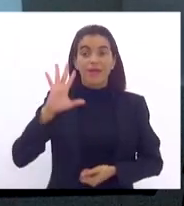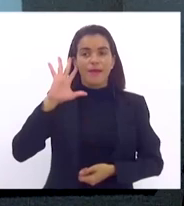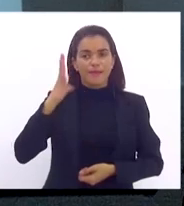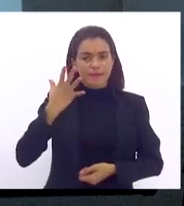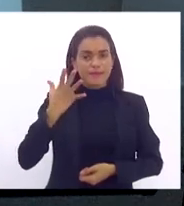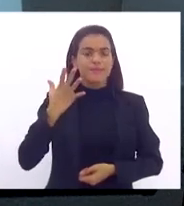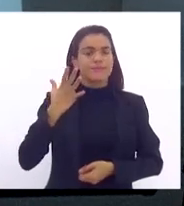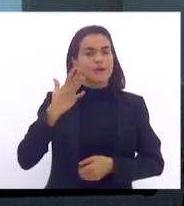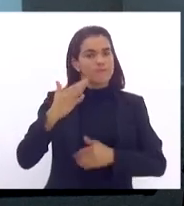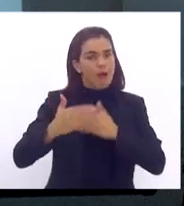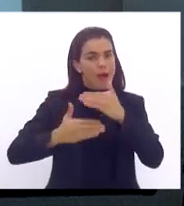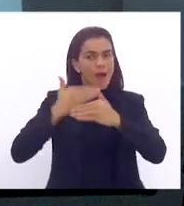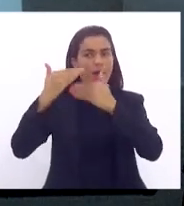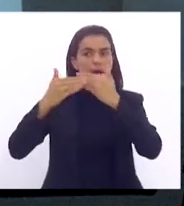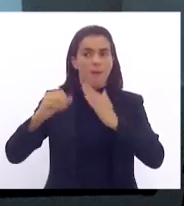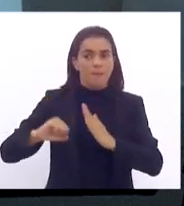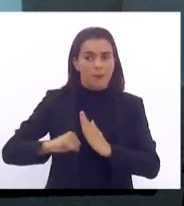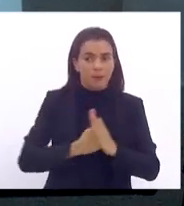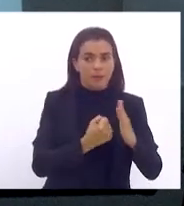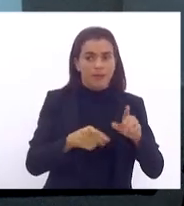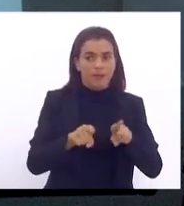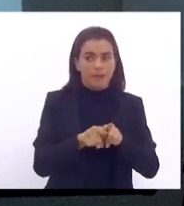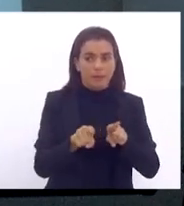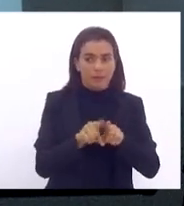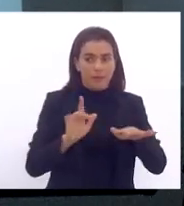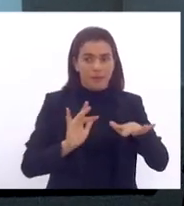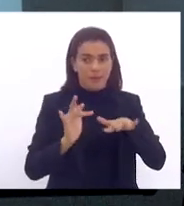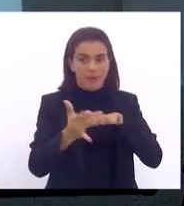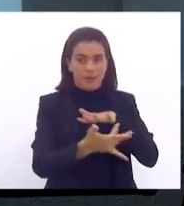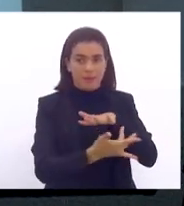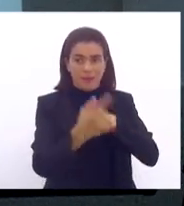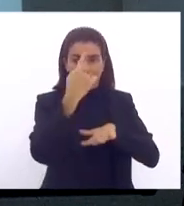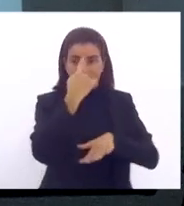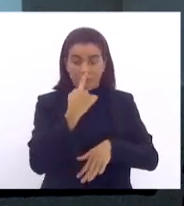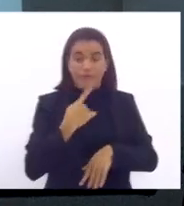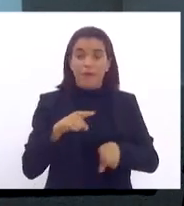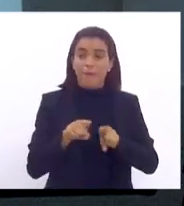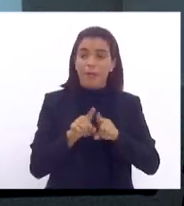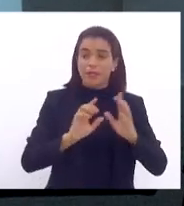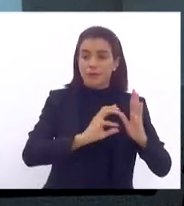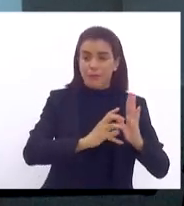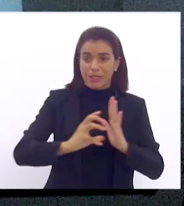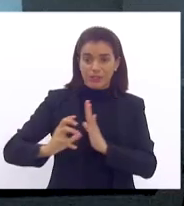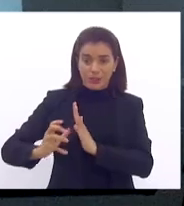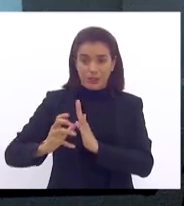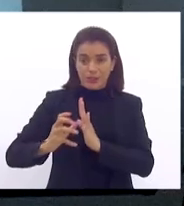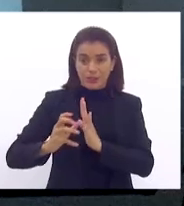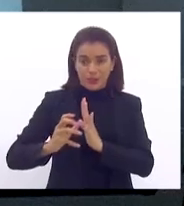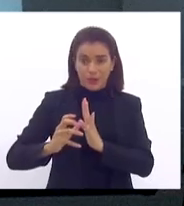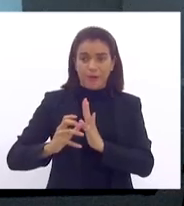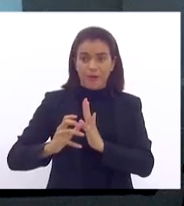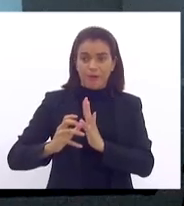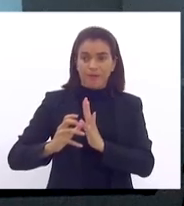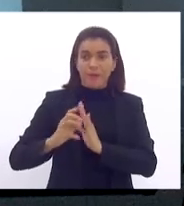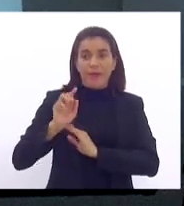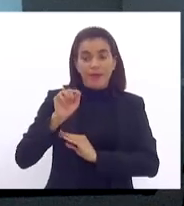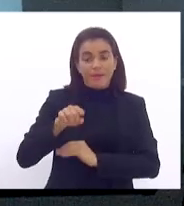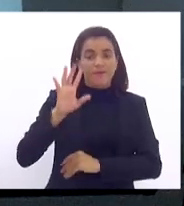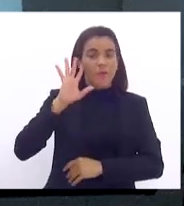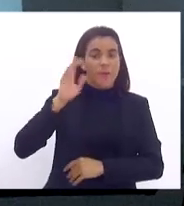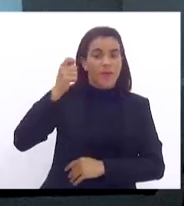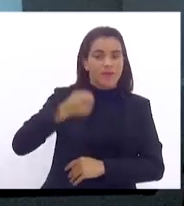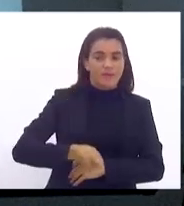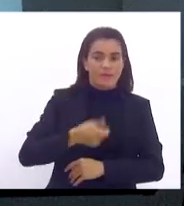avançou para bloquear inclusive as páginas de redes sociais de partidos políticos eh essa que foi uma decisão